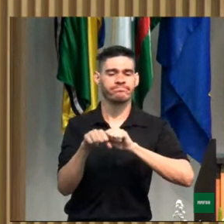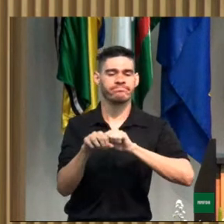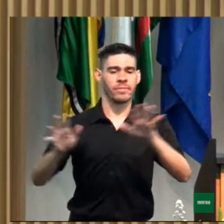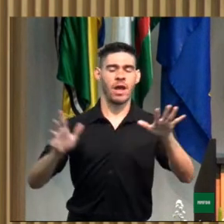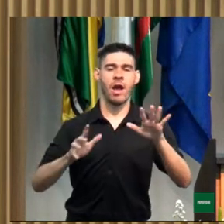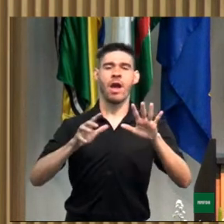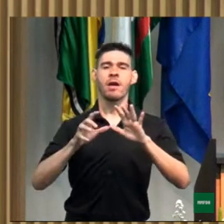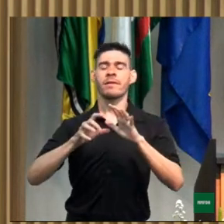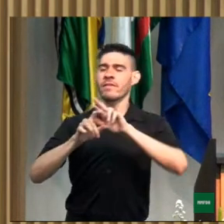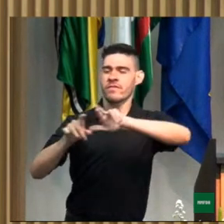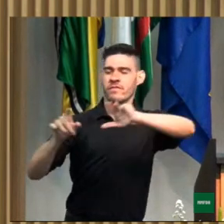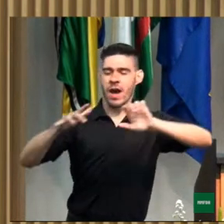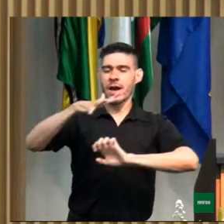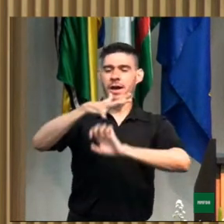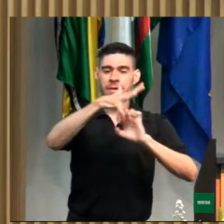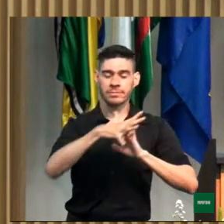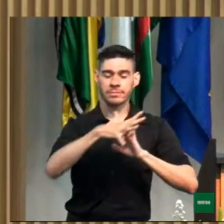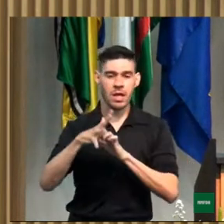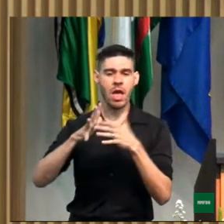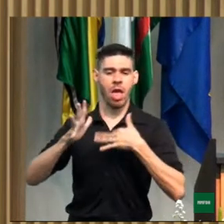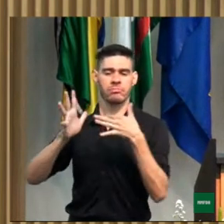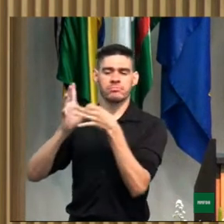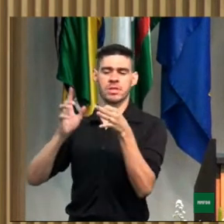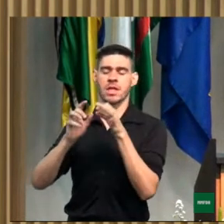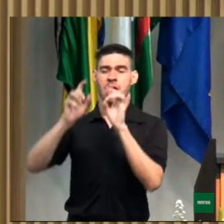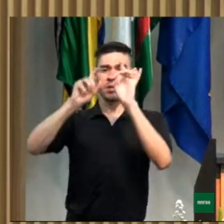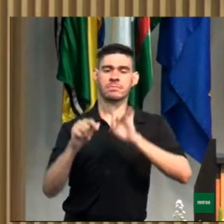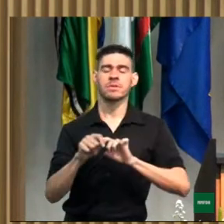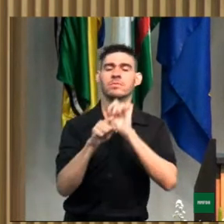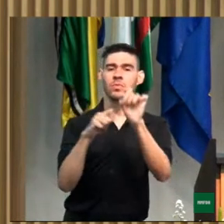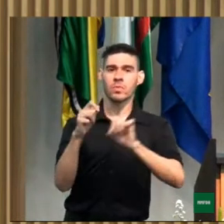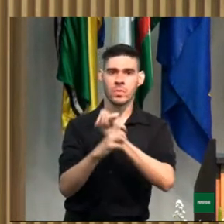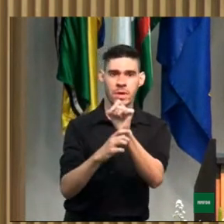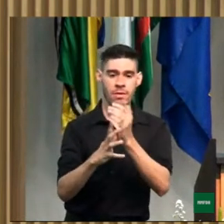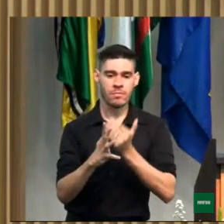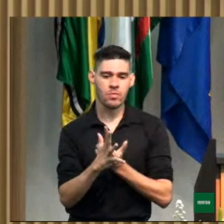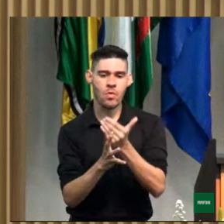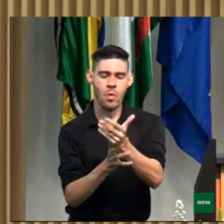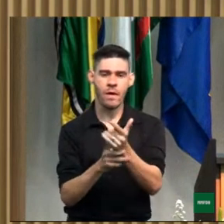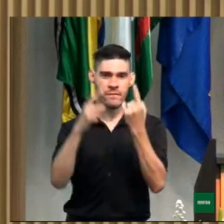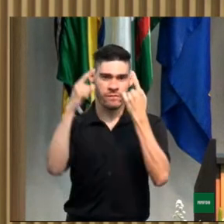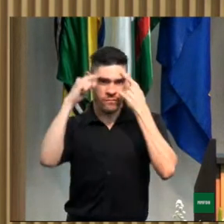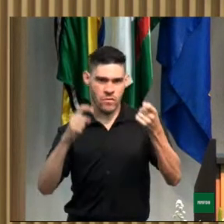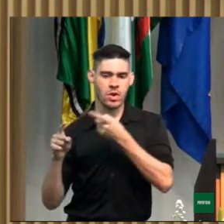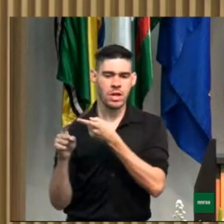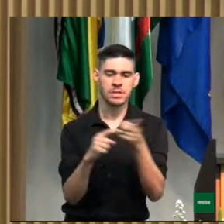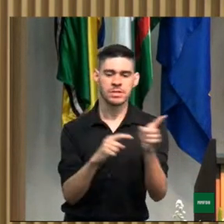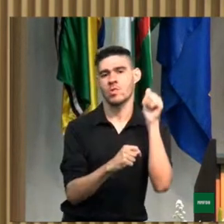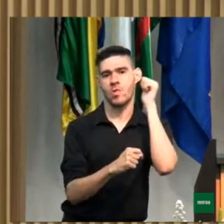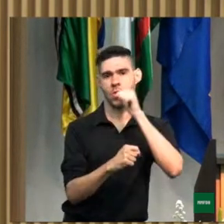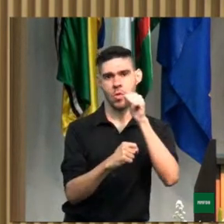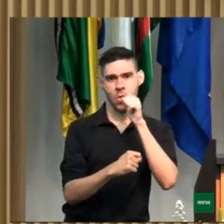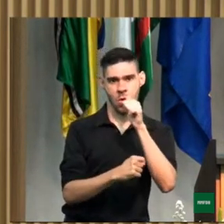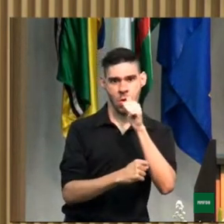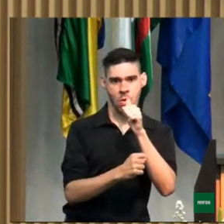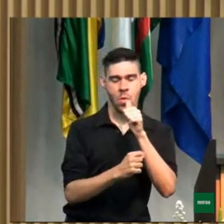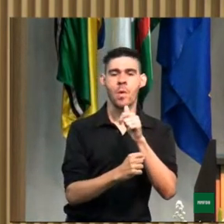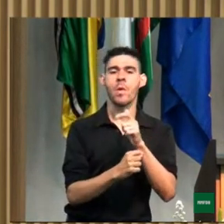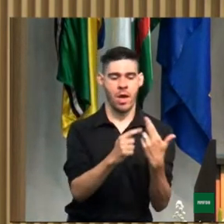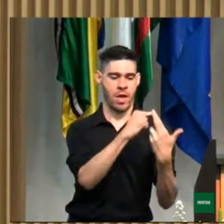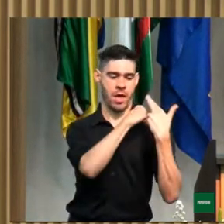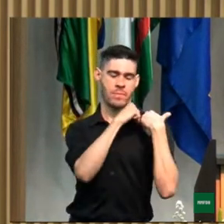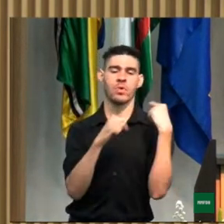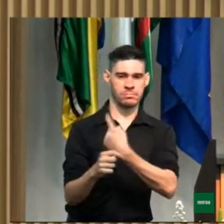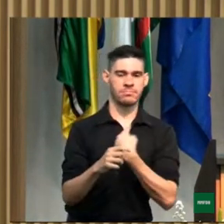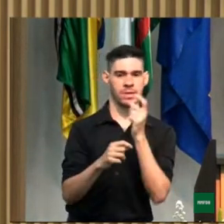eu destaco aqui especialmente a iniciativa Violência contra a Mulher é da Nossa Conta, implementada pelo